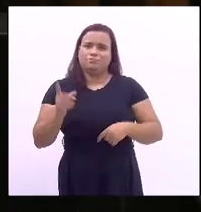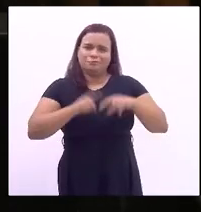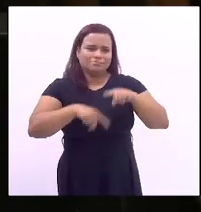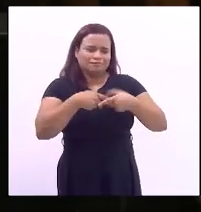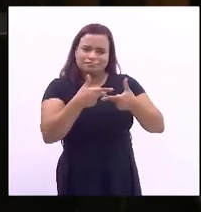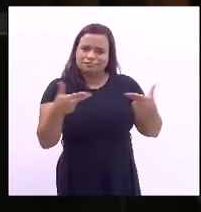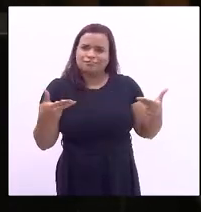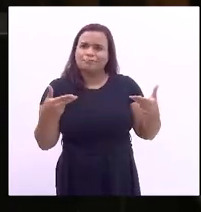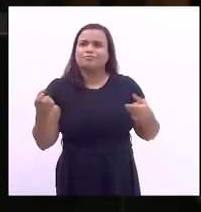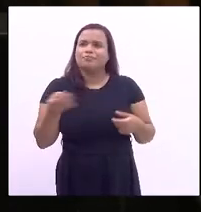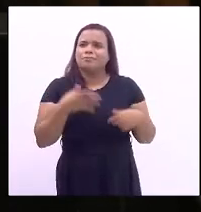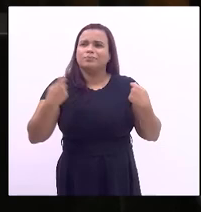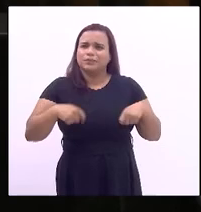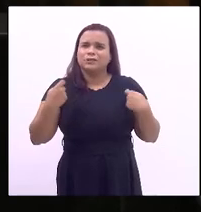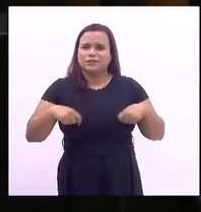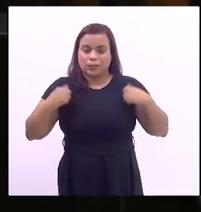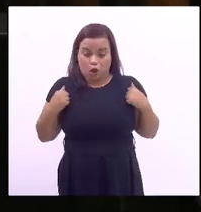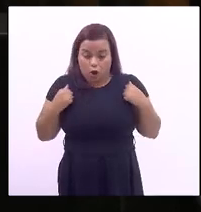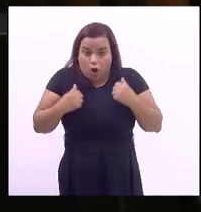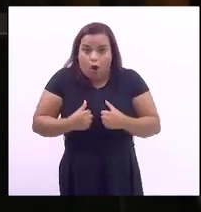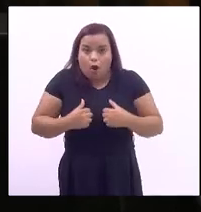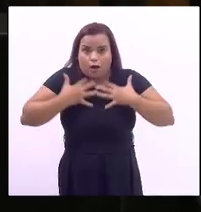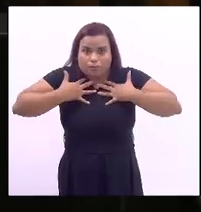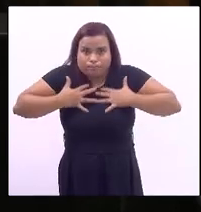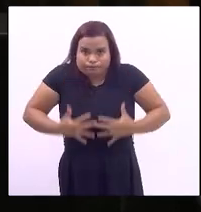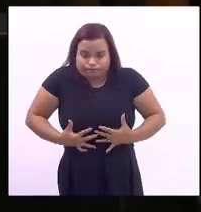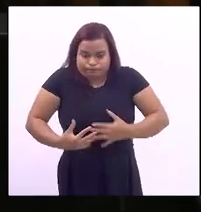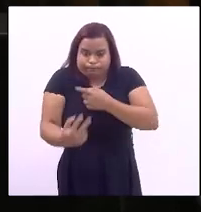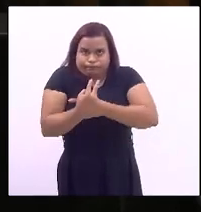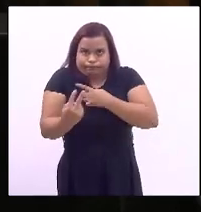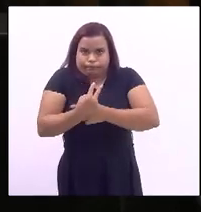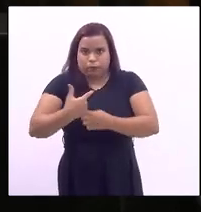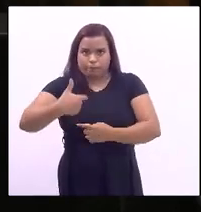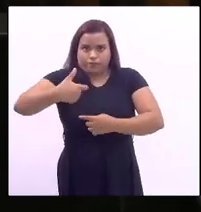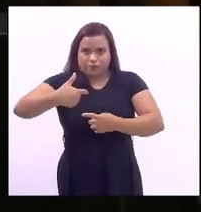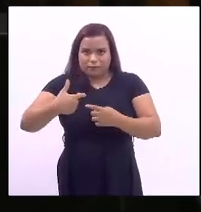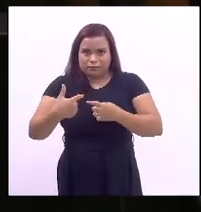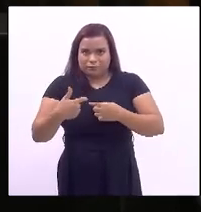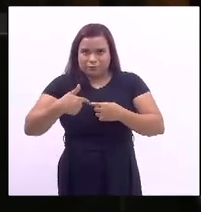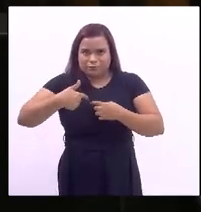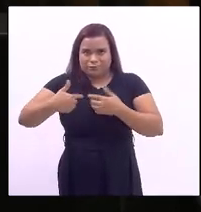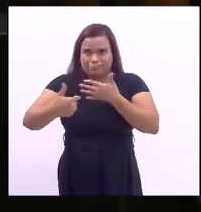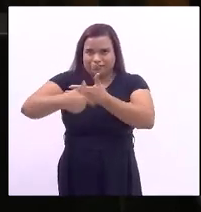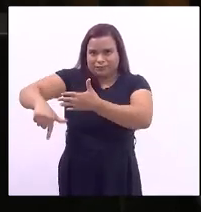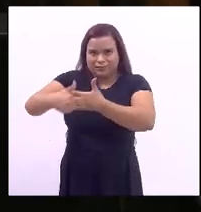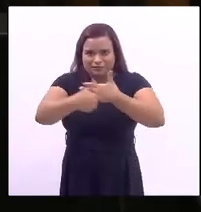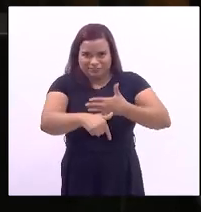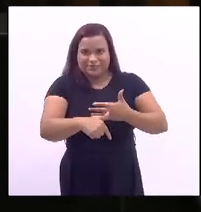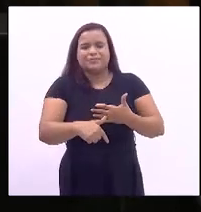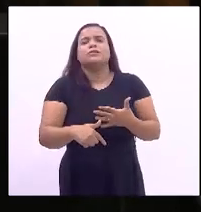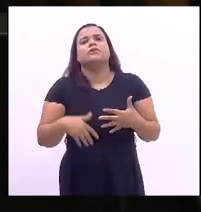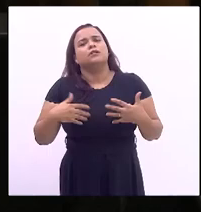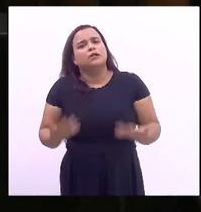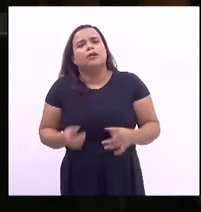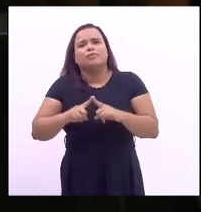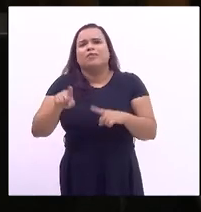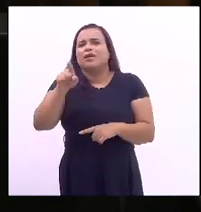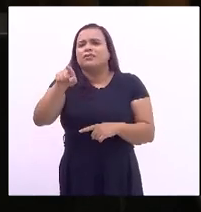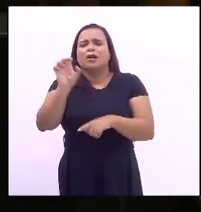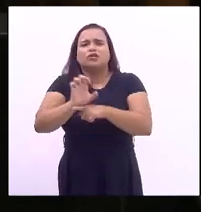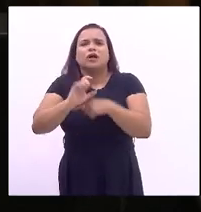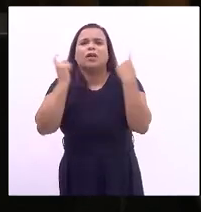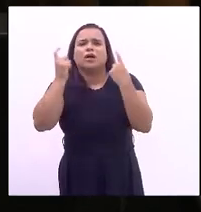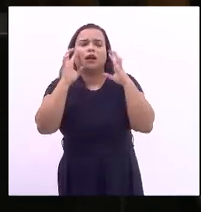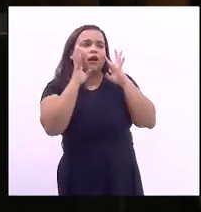ser comprados coletes à prova de bala mais não o Estado está preocupado em filmar